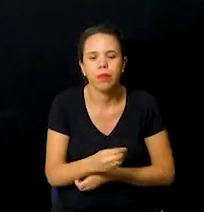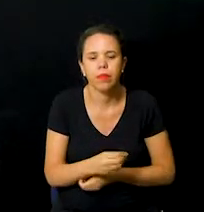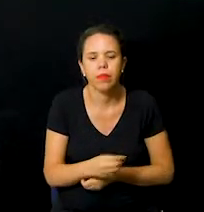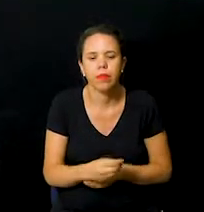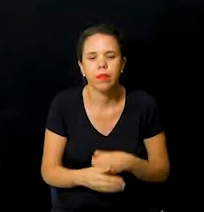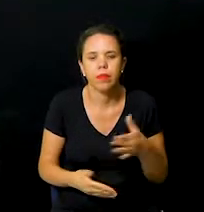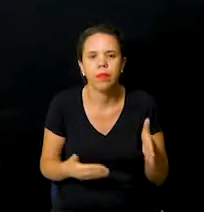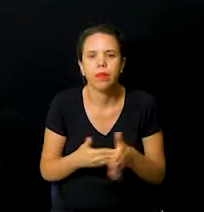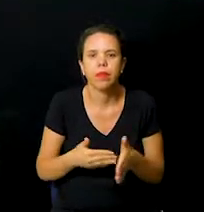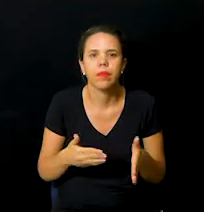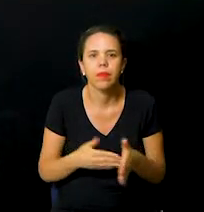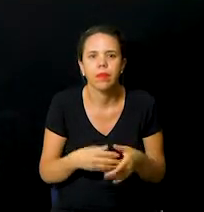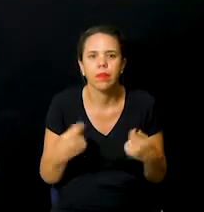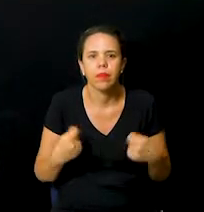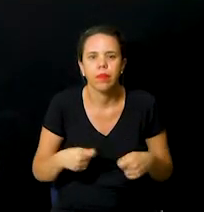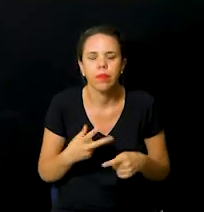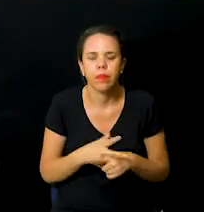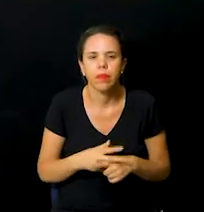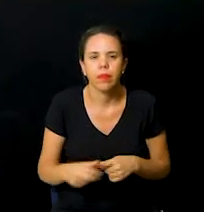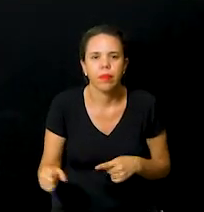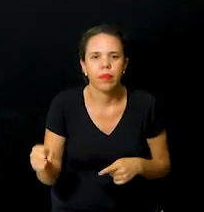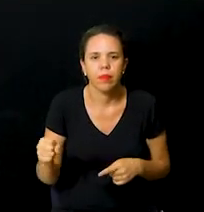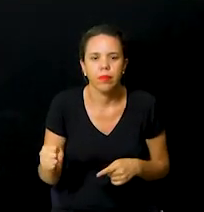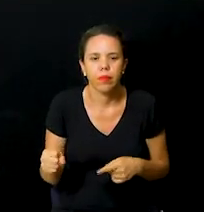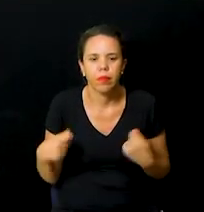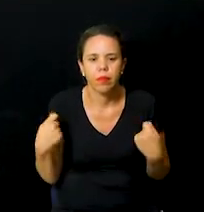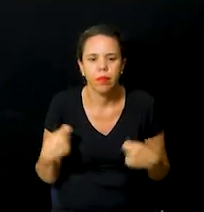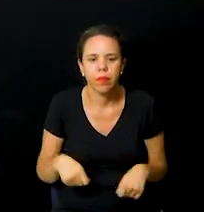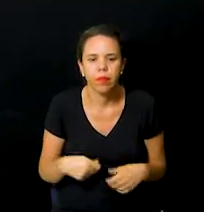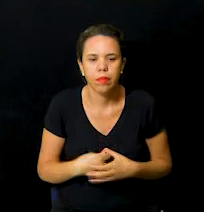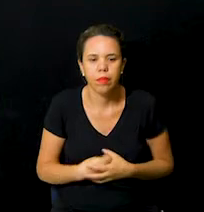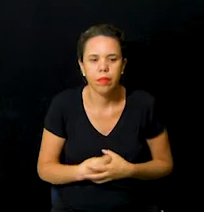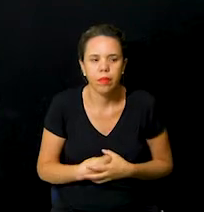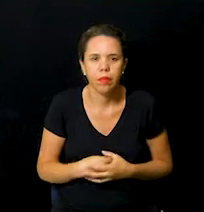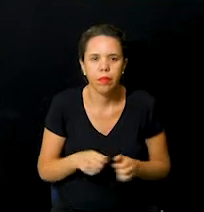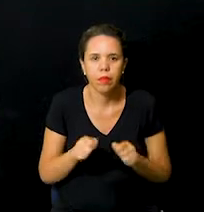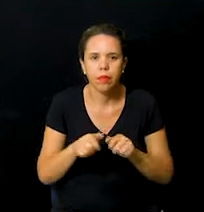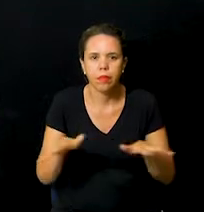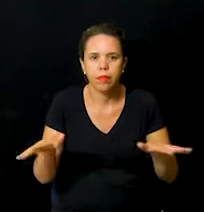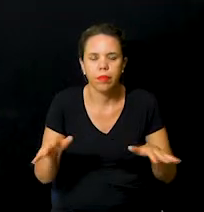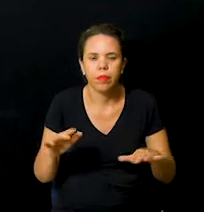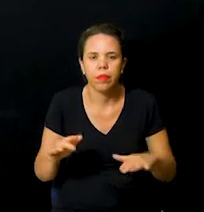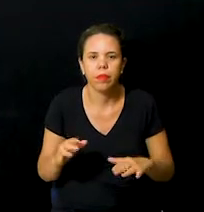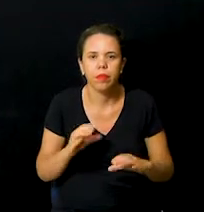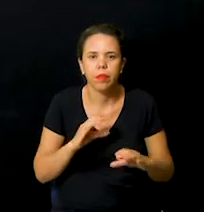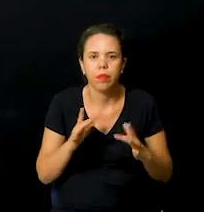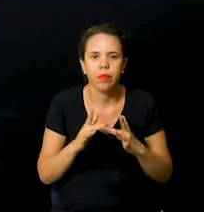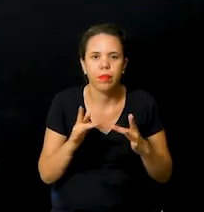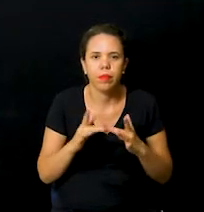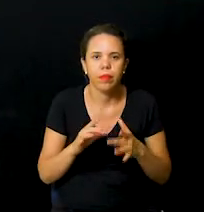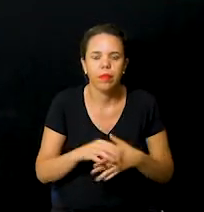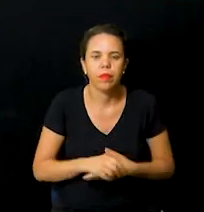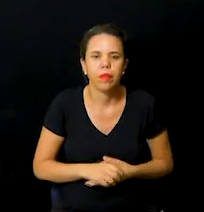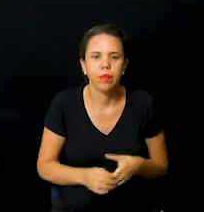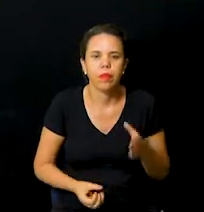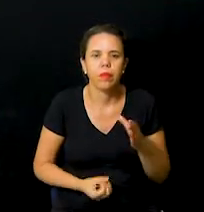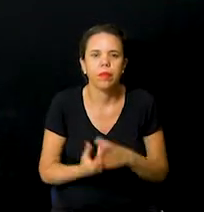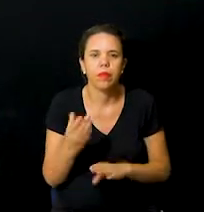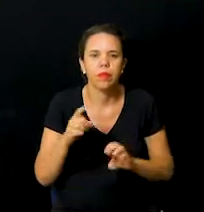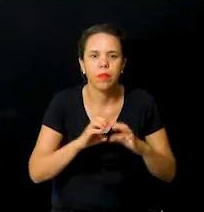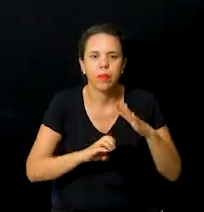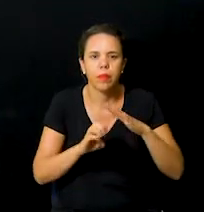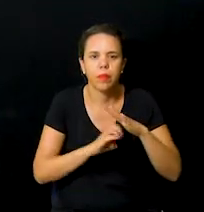homens. Mas algumas barreiras precisam ser vencidas. É necessário expandir as redes de